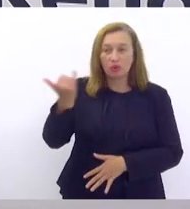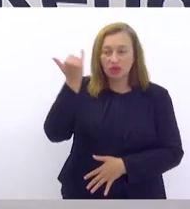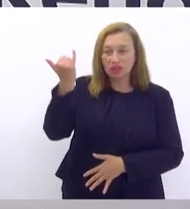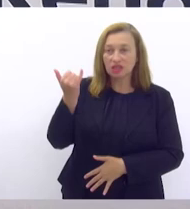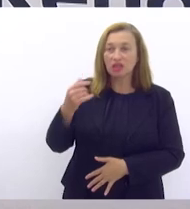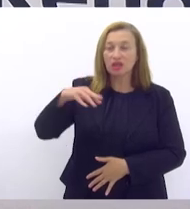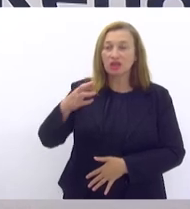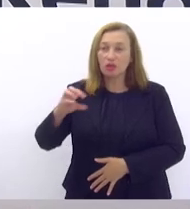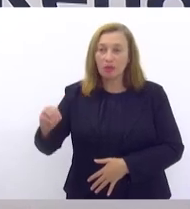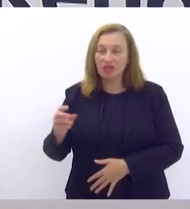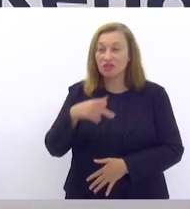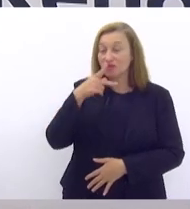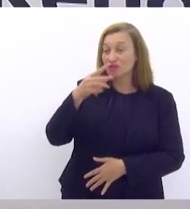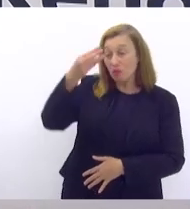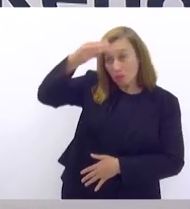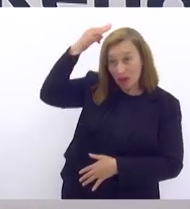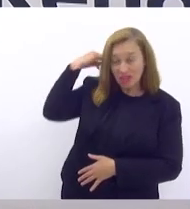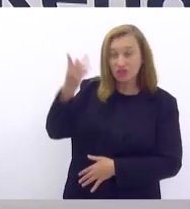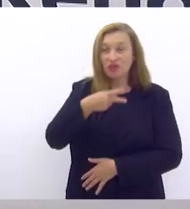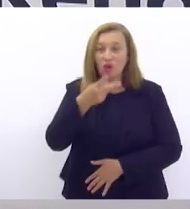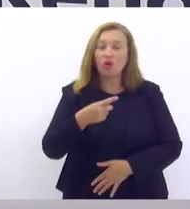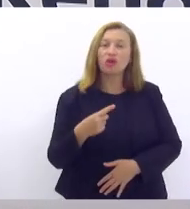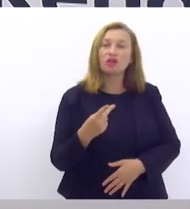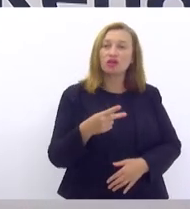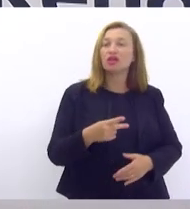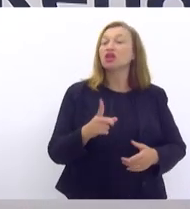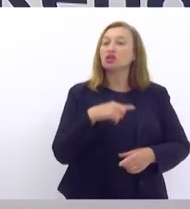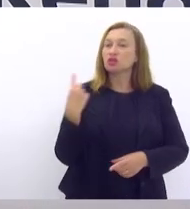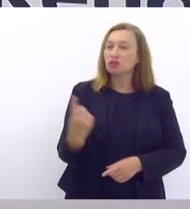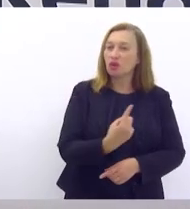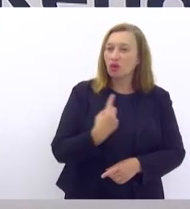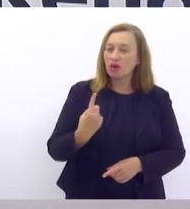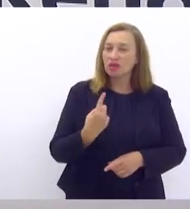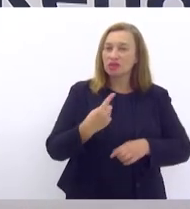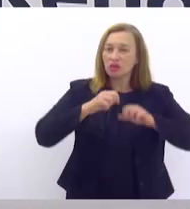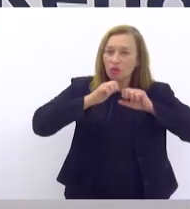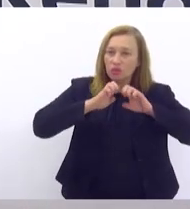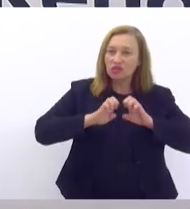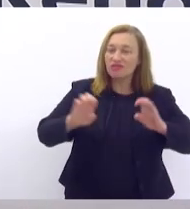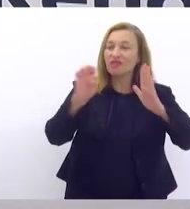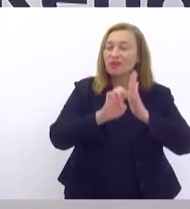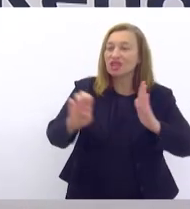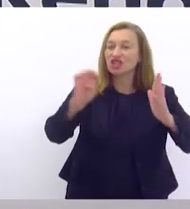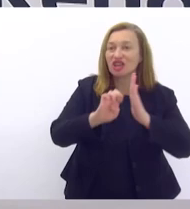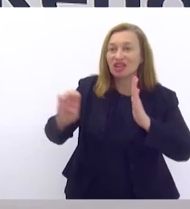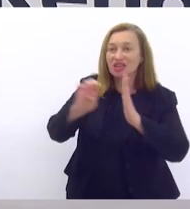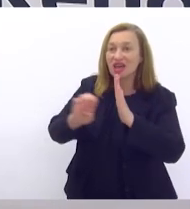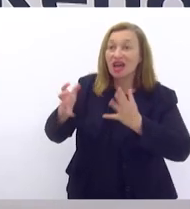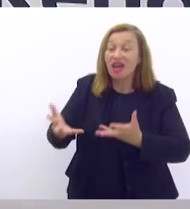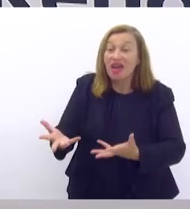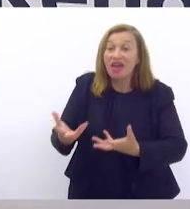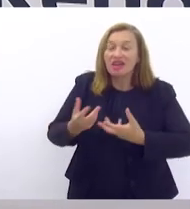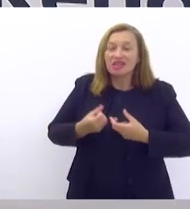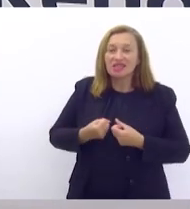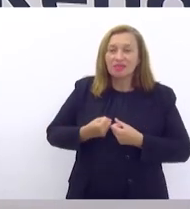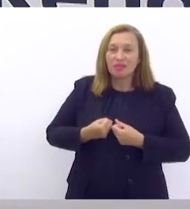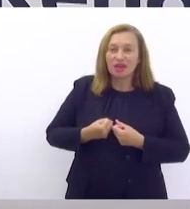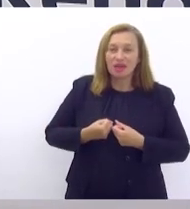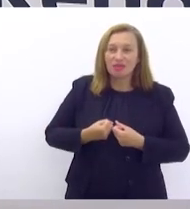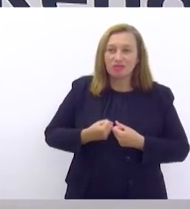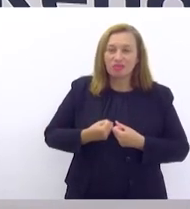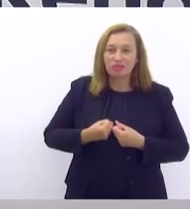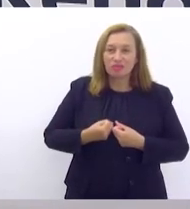Márcio disse e eu reitero. É assim, nós somos aqueles que vamos propagar. Nós todos recebemos esta medalha no coração,